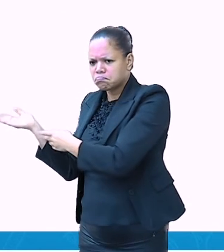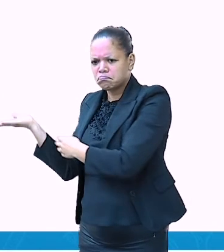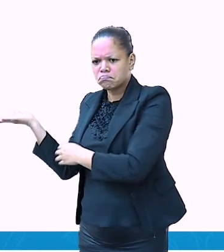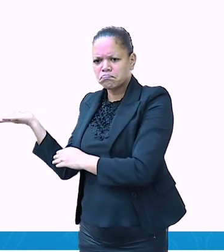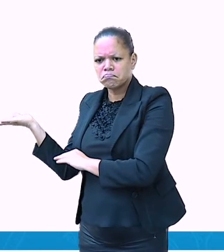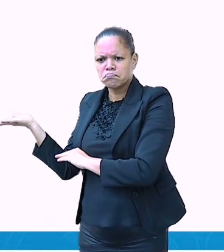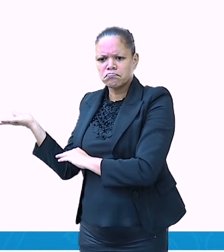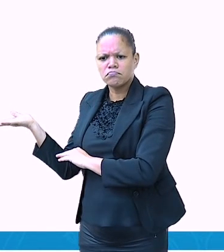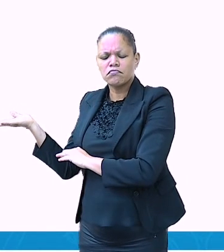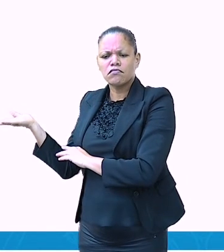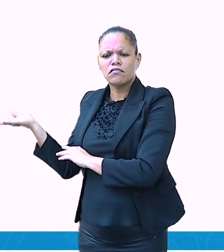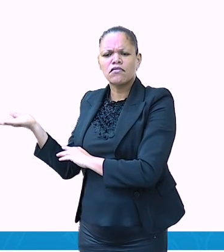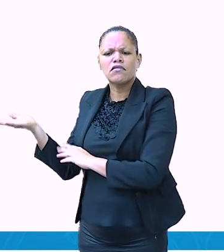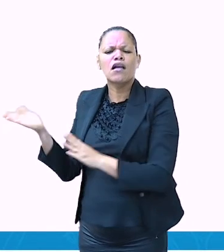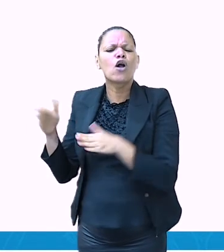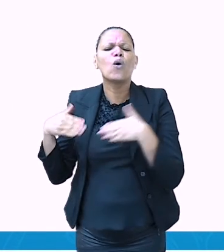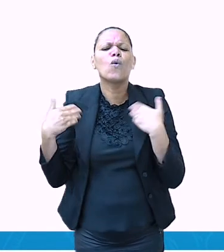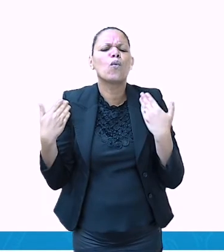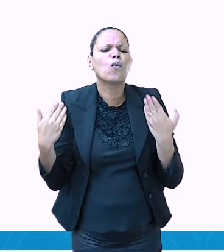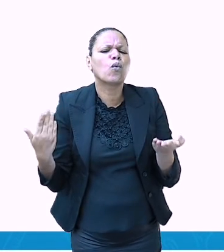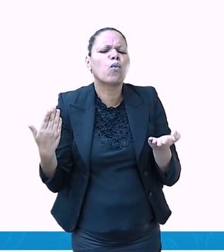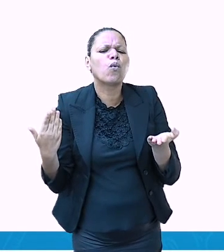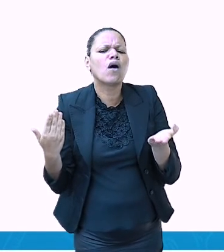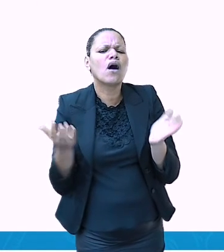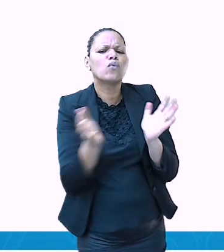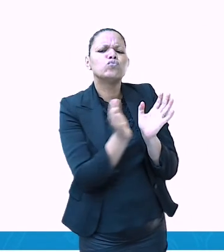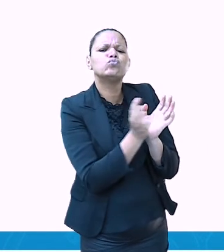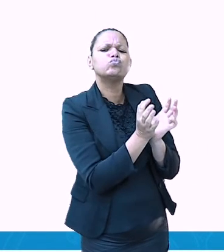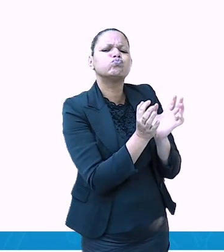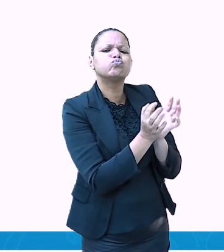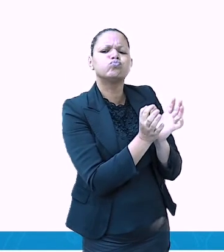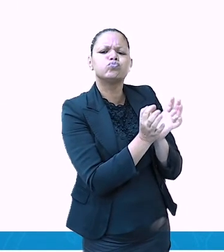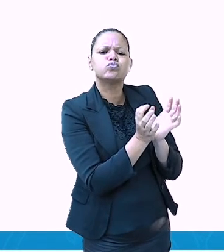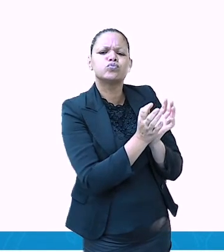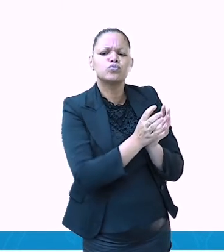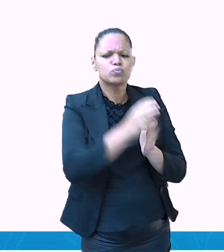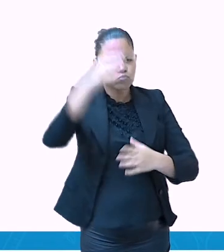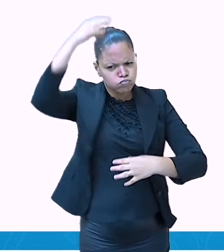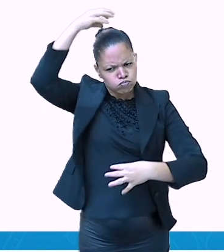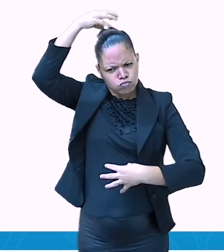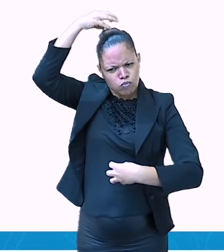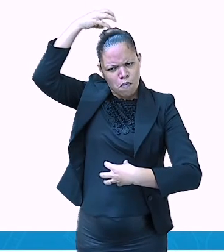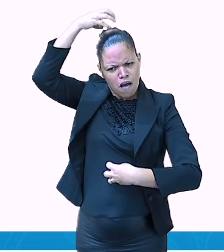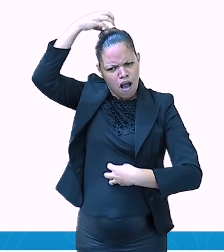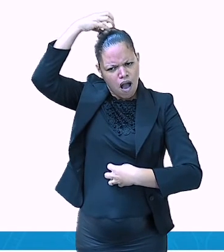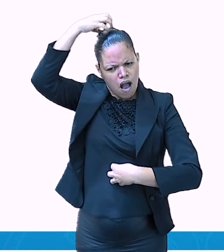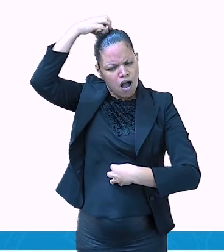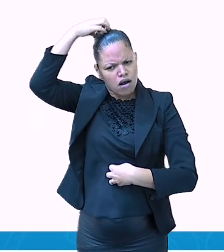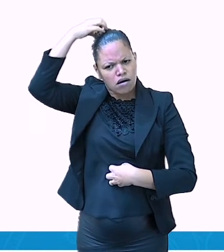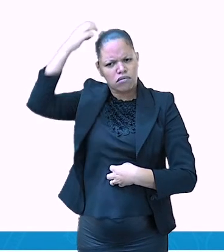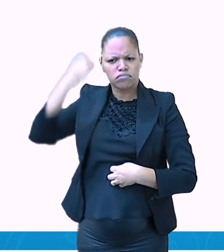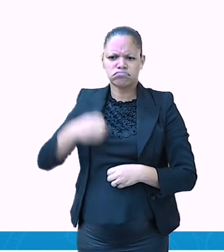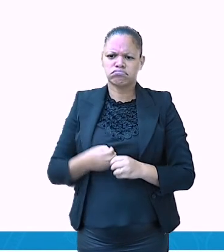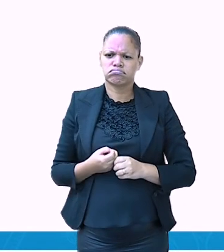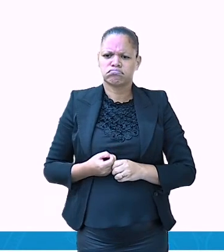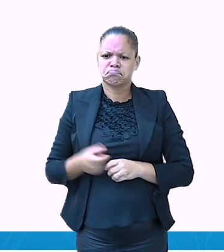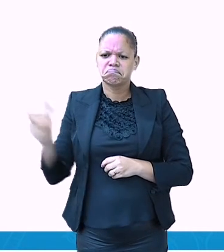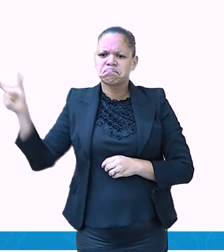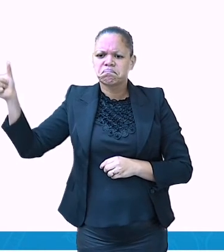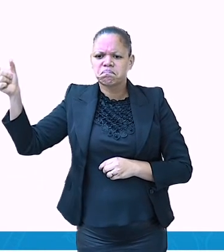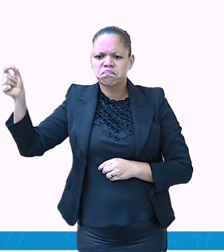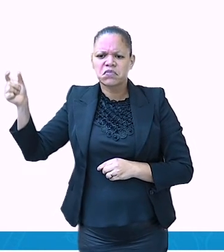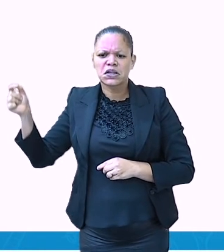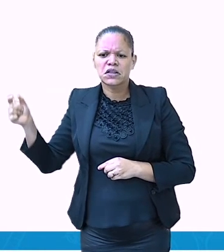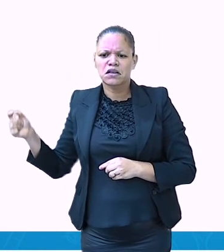que é a classificação do macaco dentro dos vertebrados? Os macacos são o